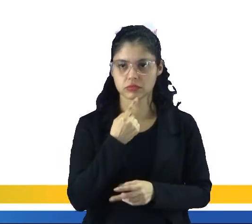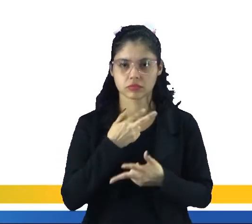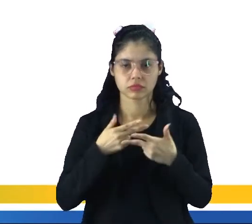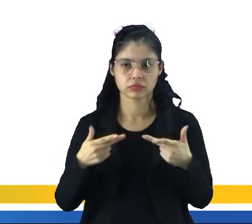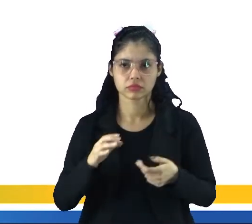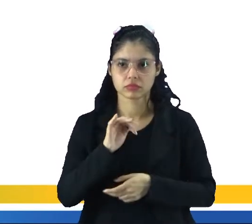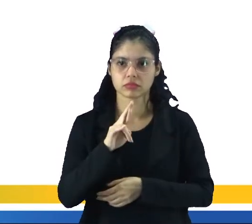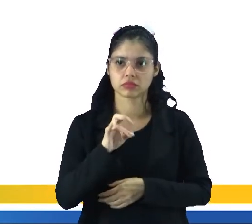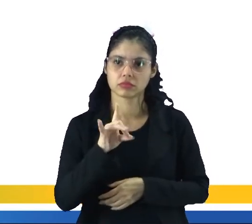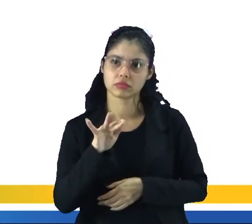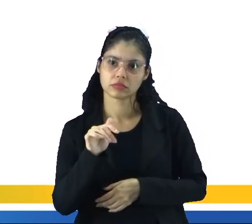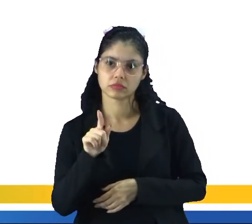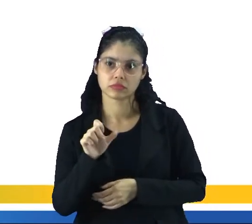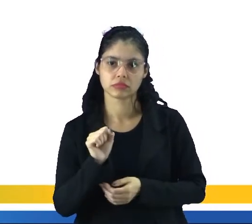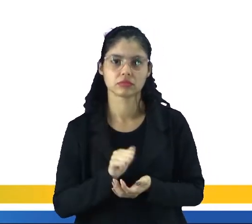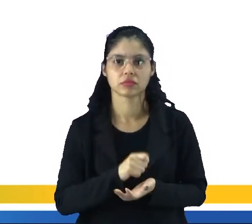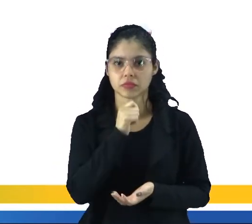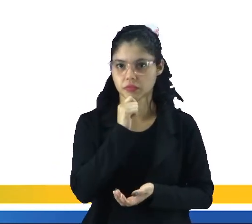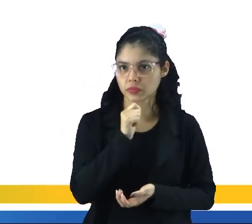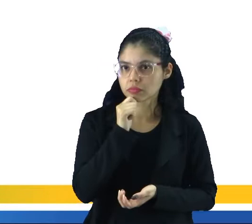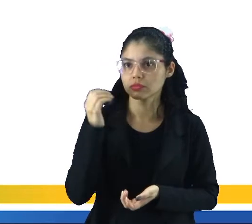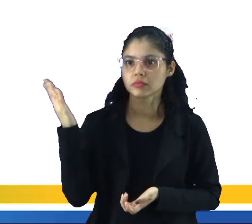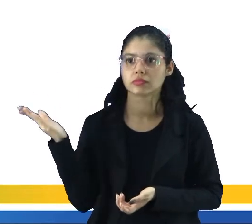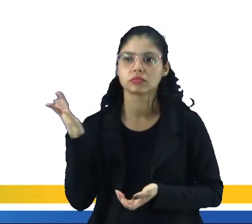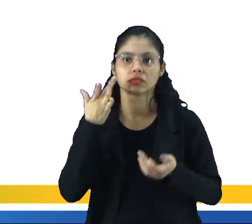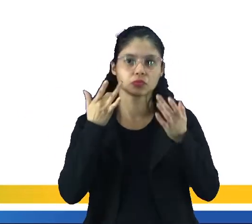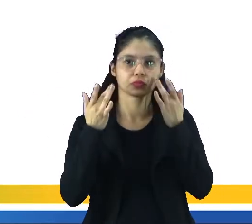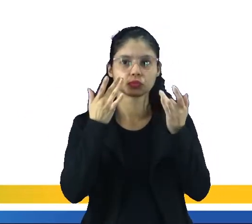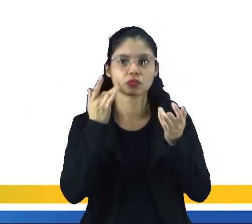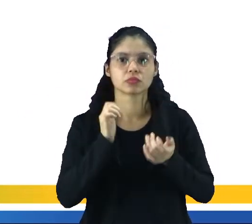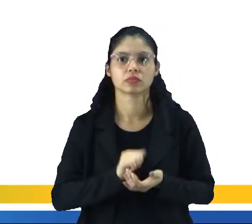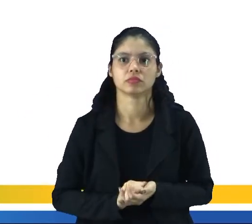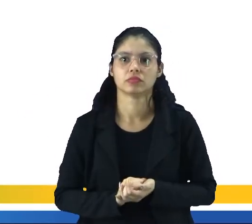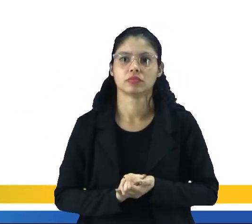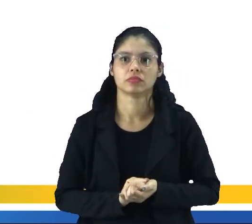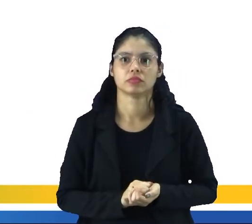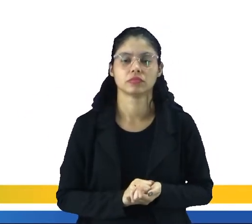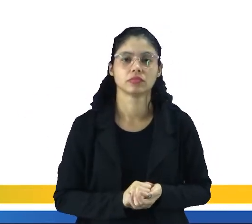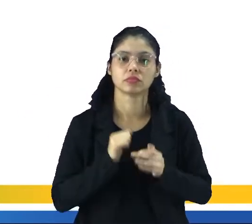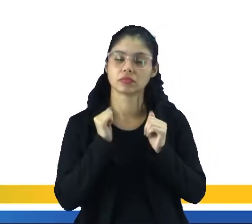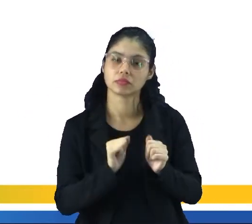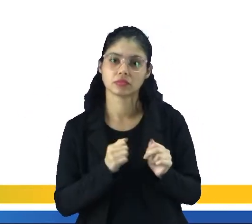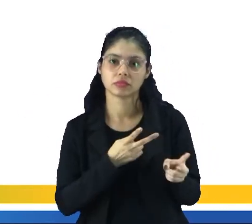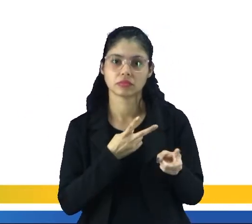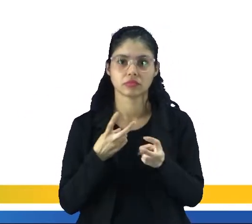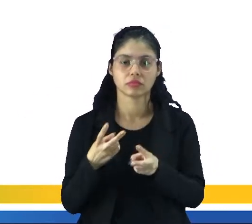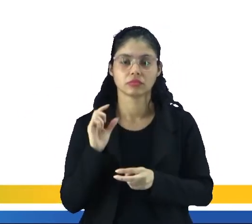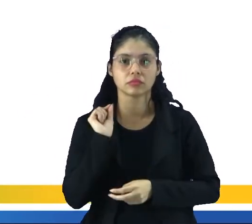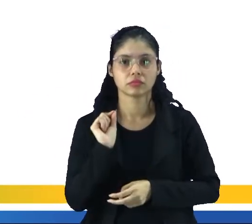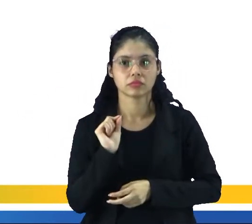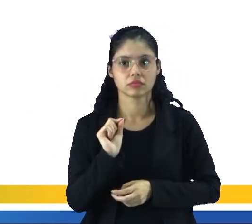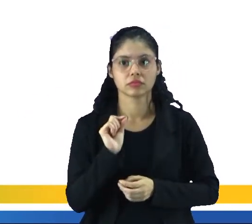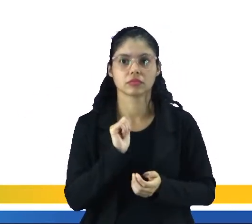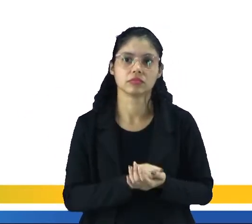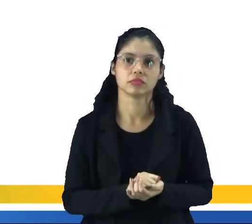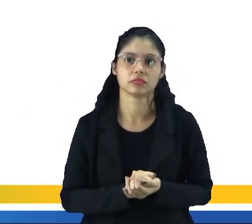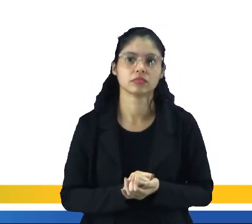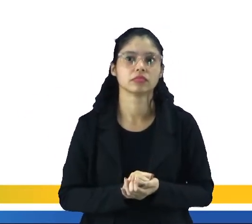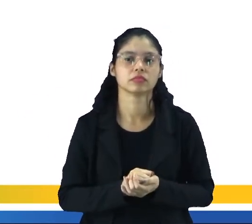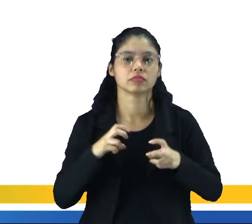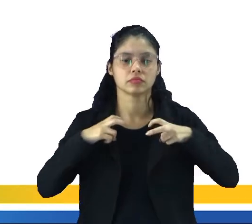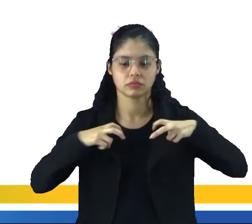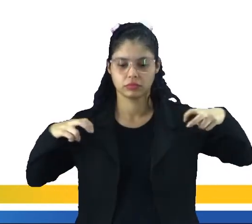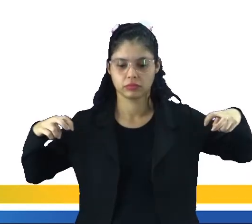objetos cenográficos, né? Aqui nesse teatro, tá, o Teatro de Epidauro, podemos observar que o palco